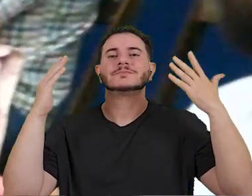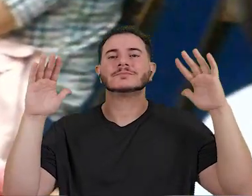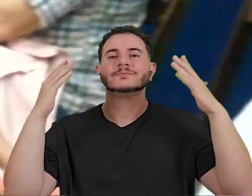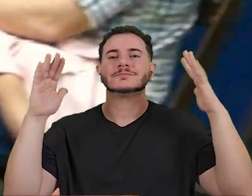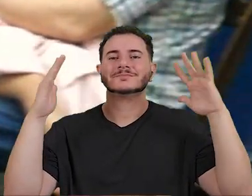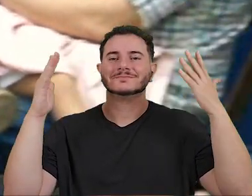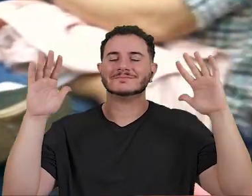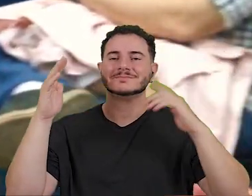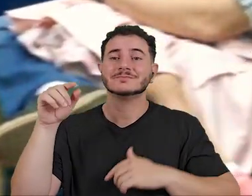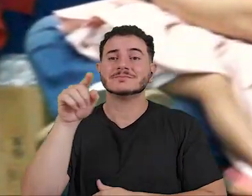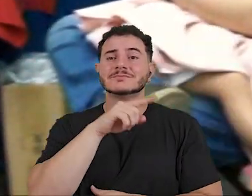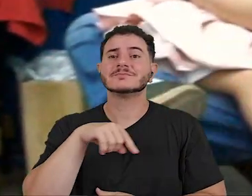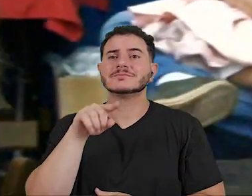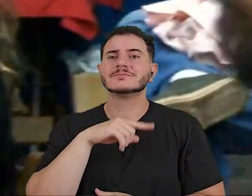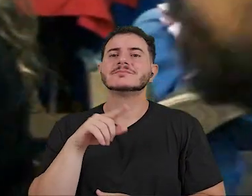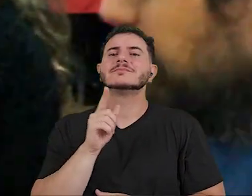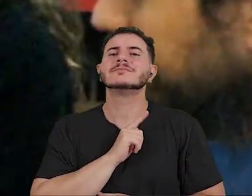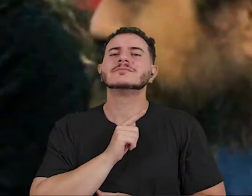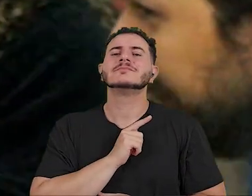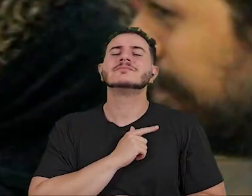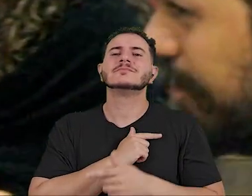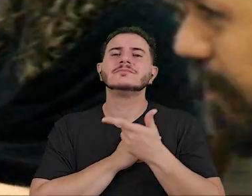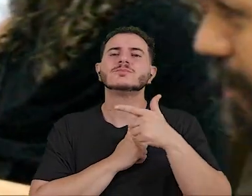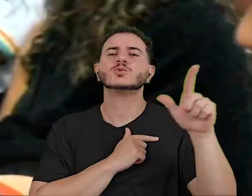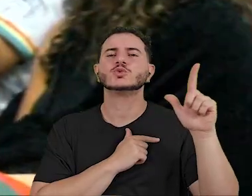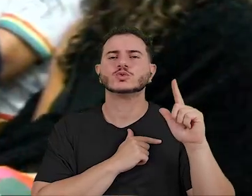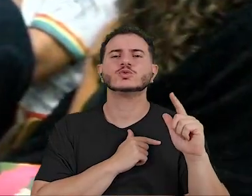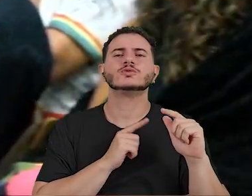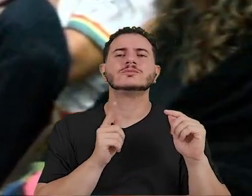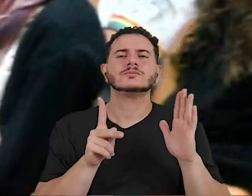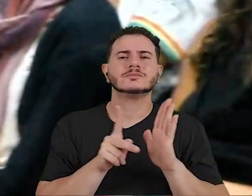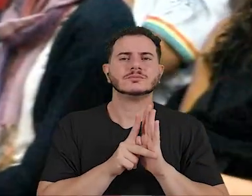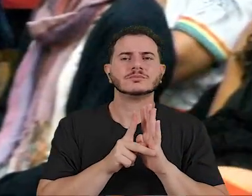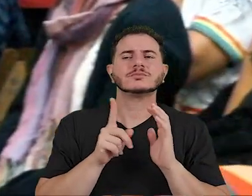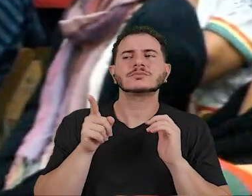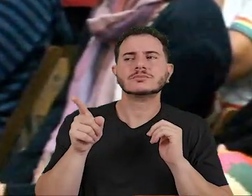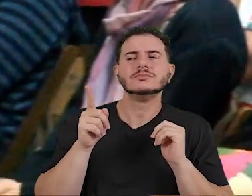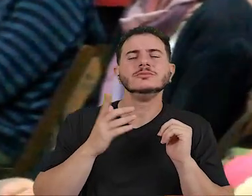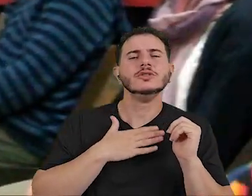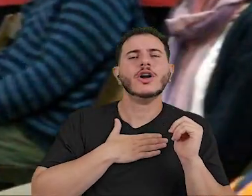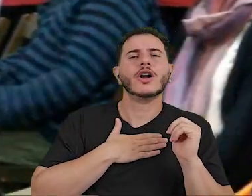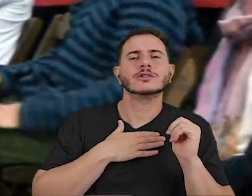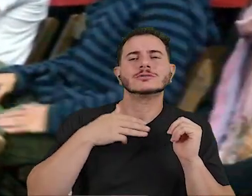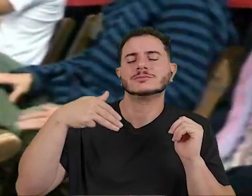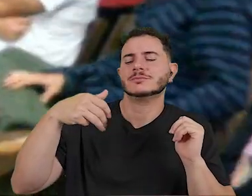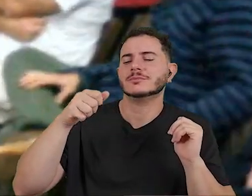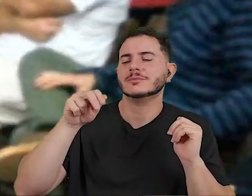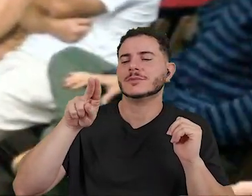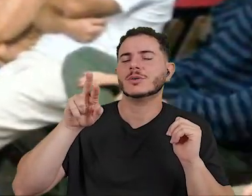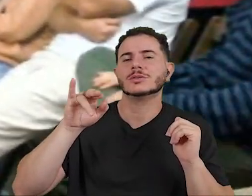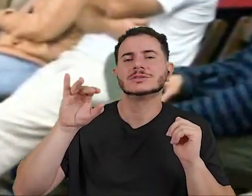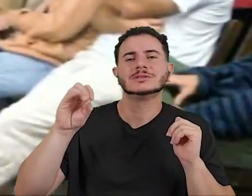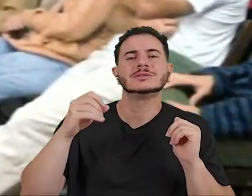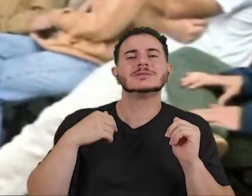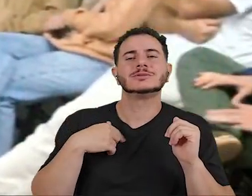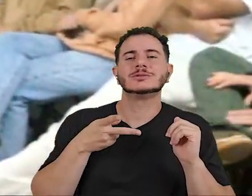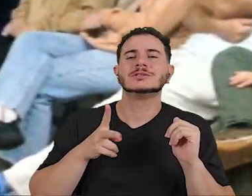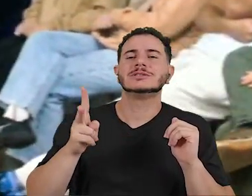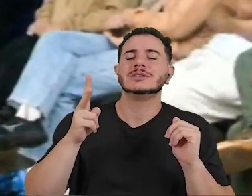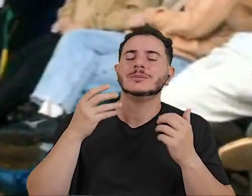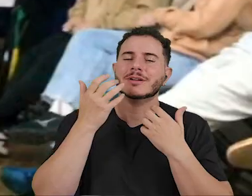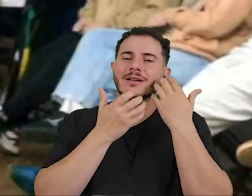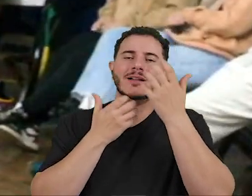E o mestre Maurício adora ela, e eu sempre canto essa toada para ele, o Maurício. Eu vi esse cara cachado